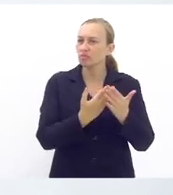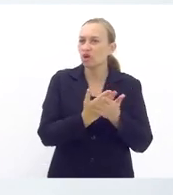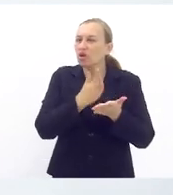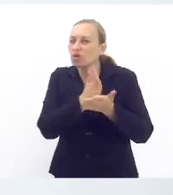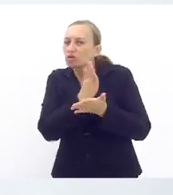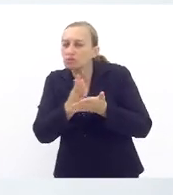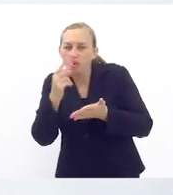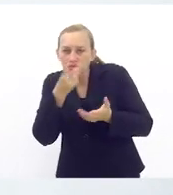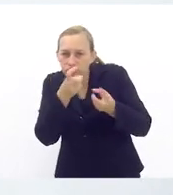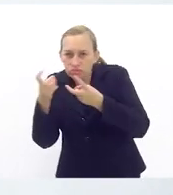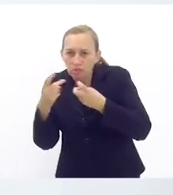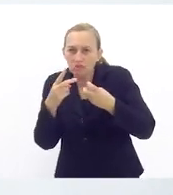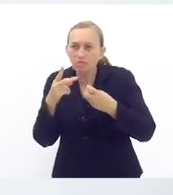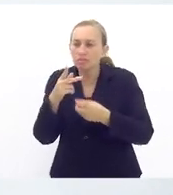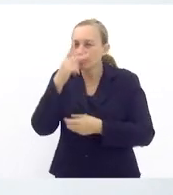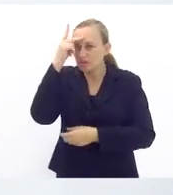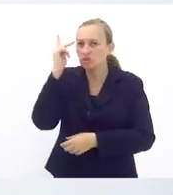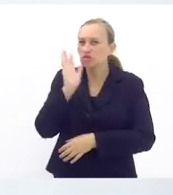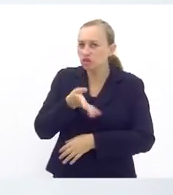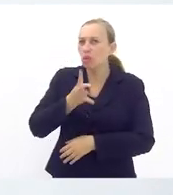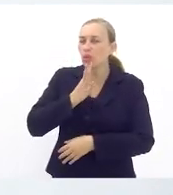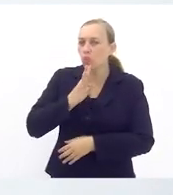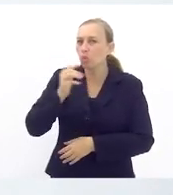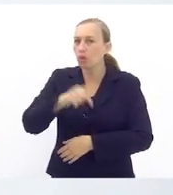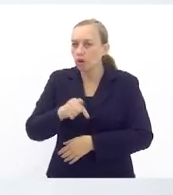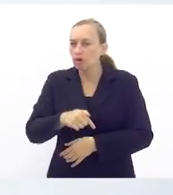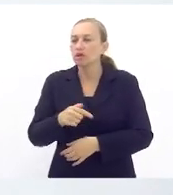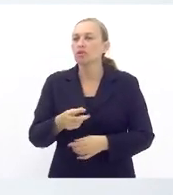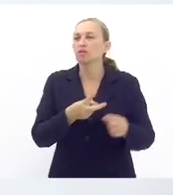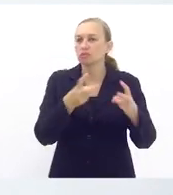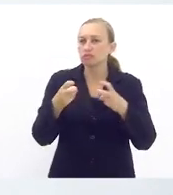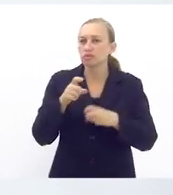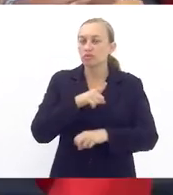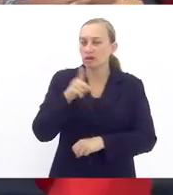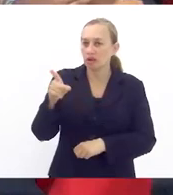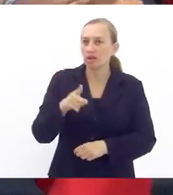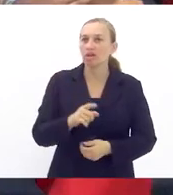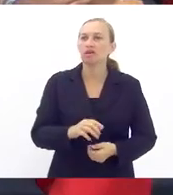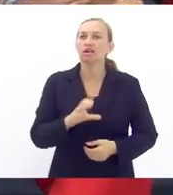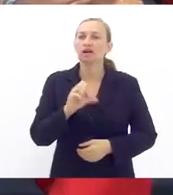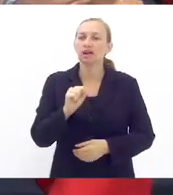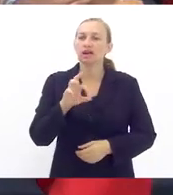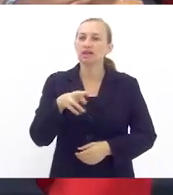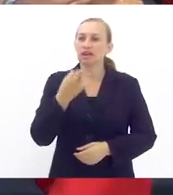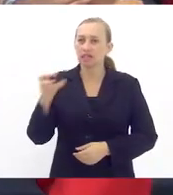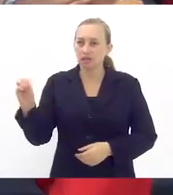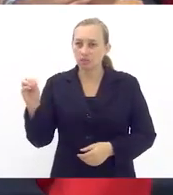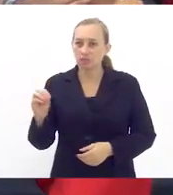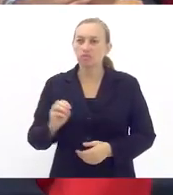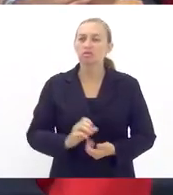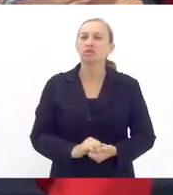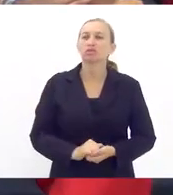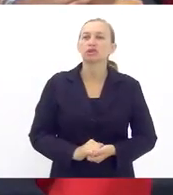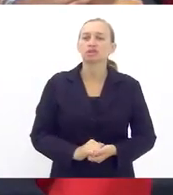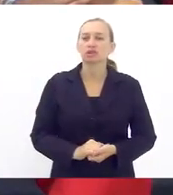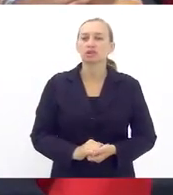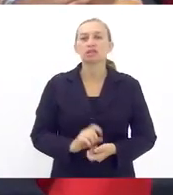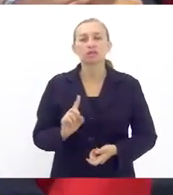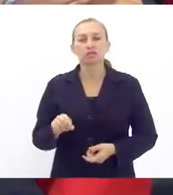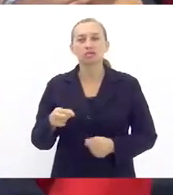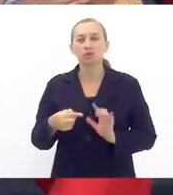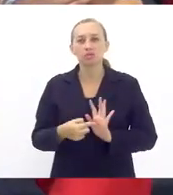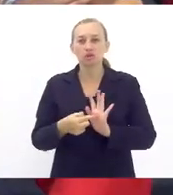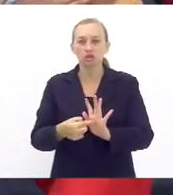familiares aqui e a gente foi verificar o estado do Casarão nessa ocasião foi